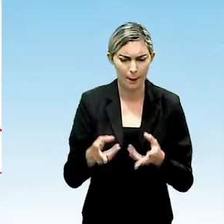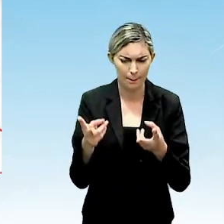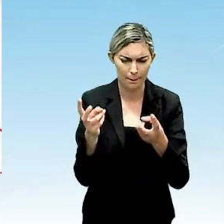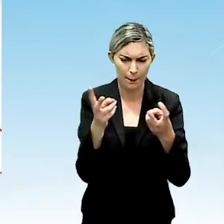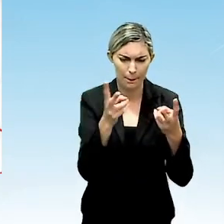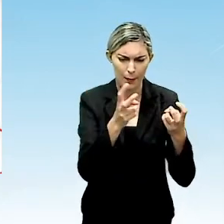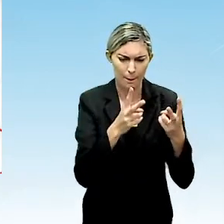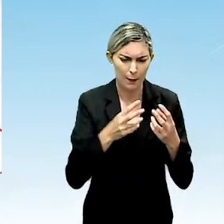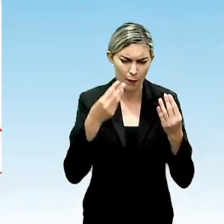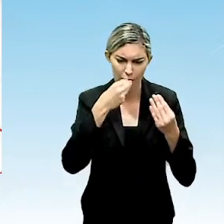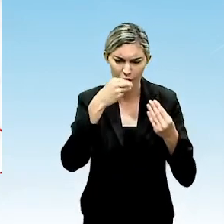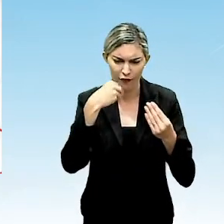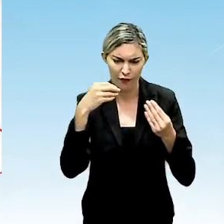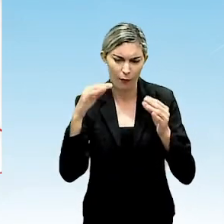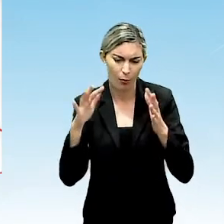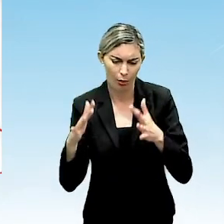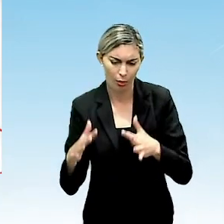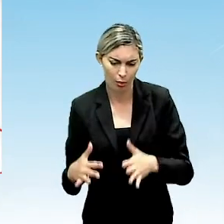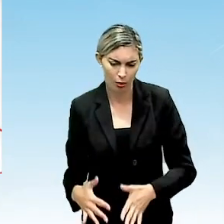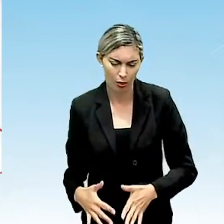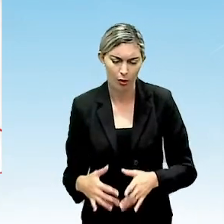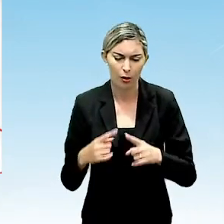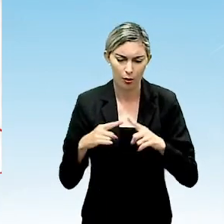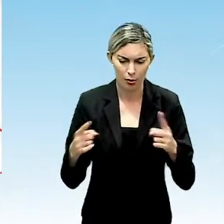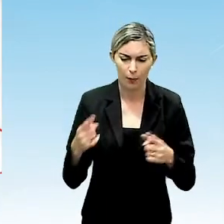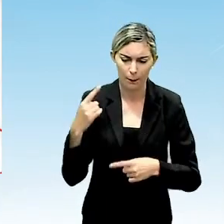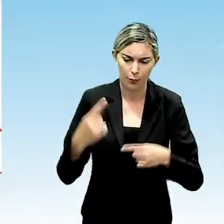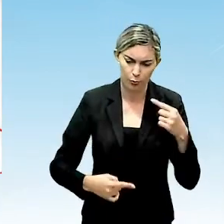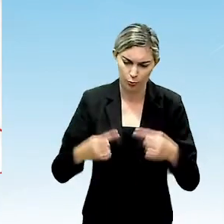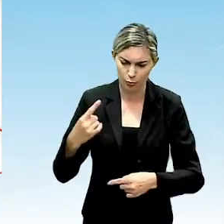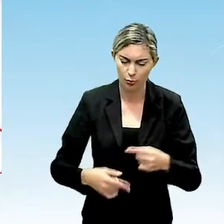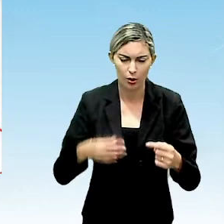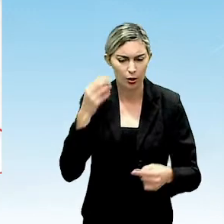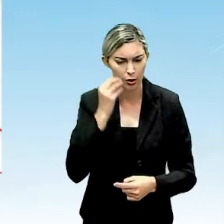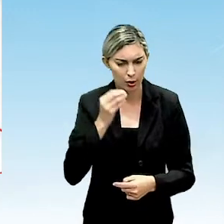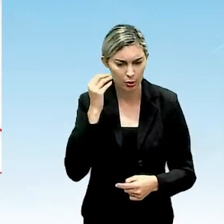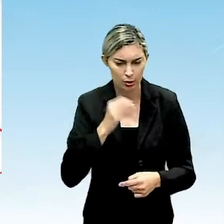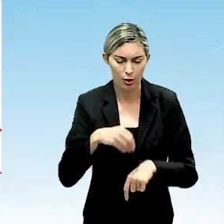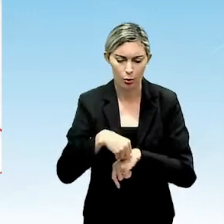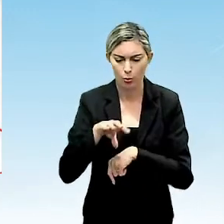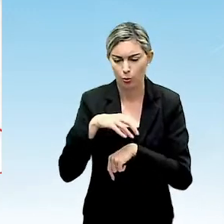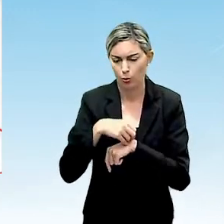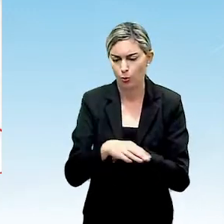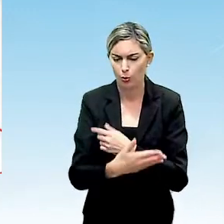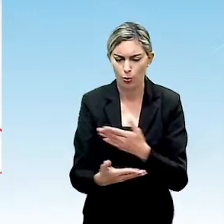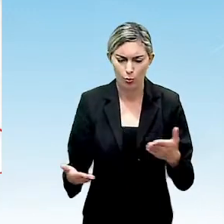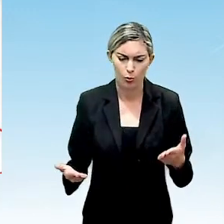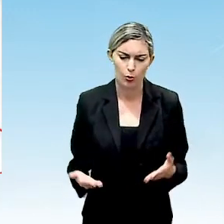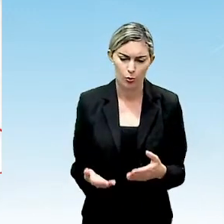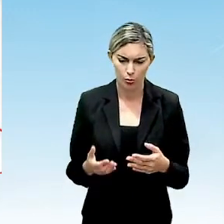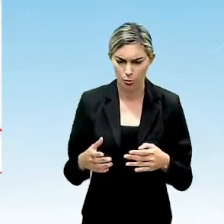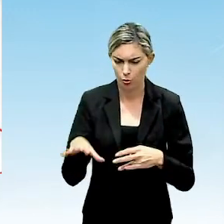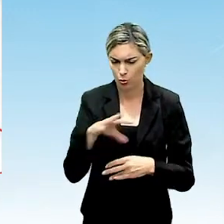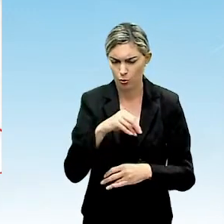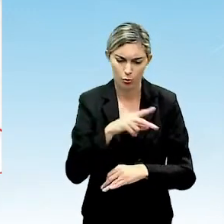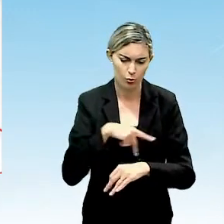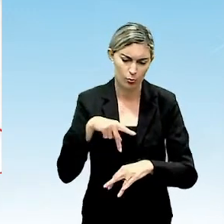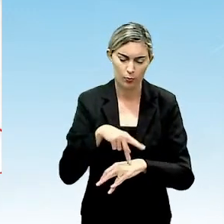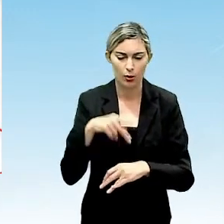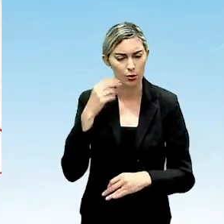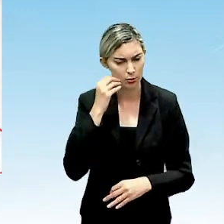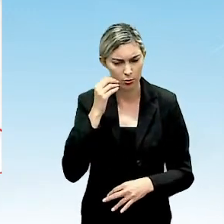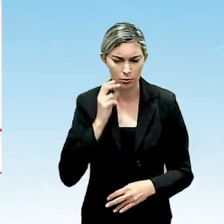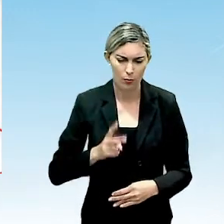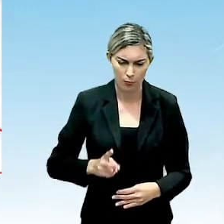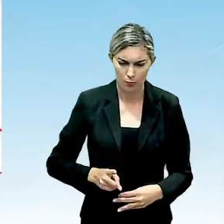seu enfraquecimento. Vai censurar, portanto, a política, vai tentar, colocou ali em estado de sítio todo o país para tentar manter